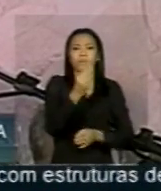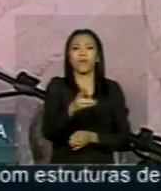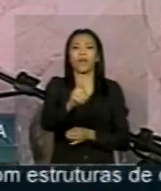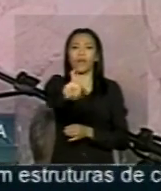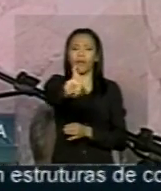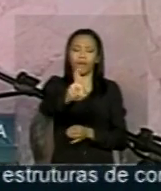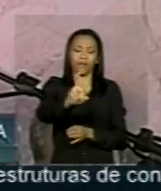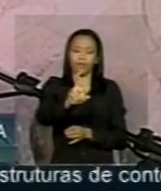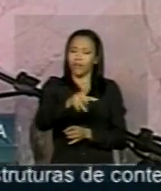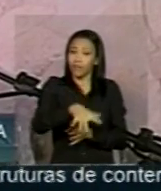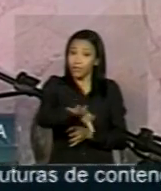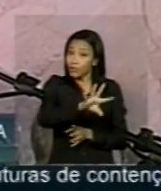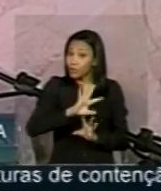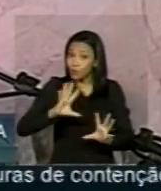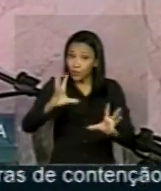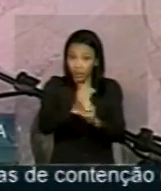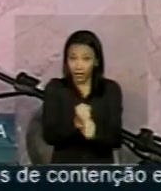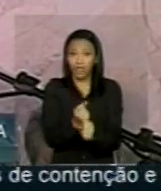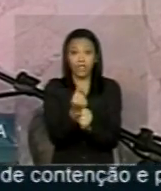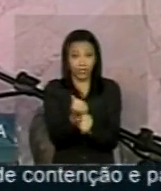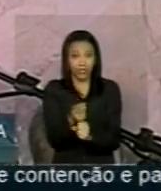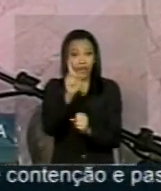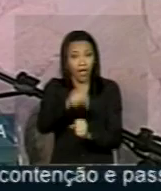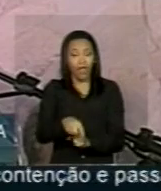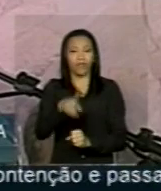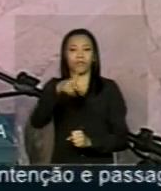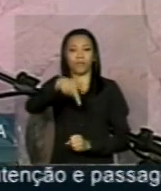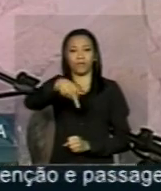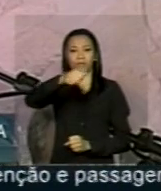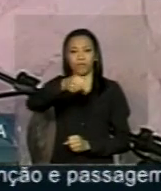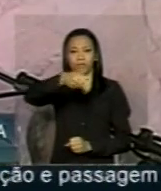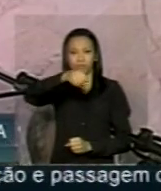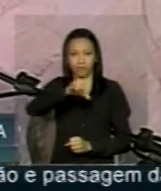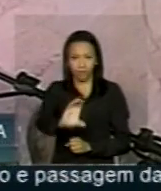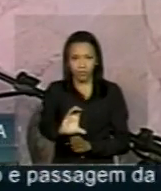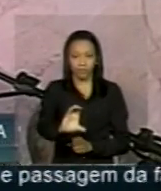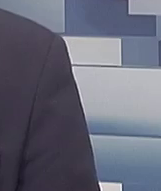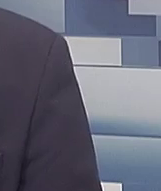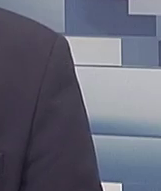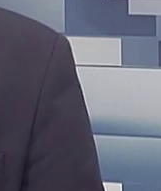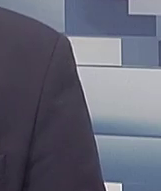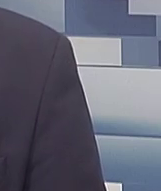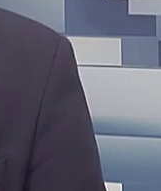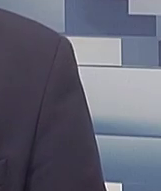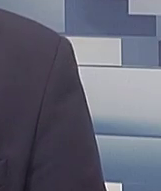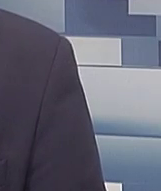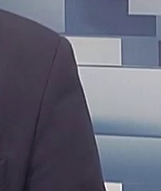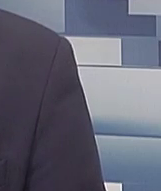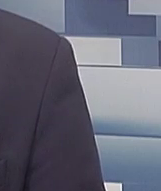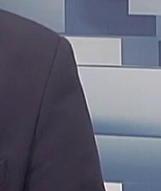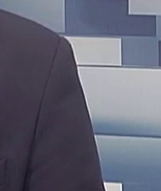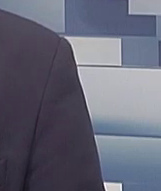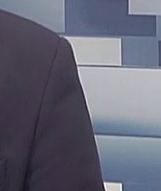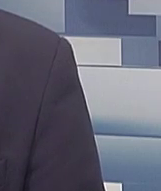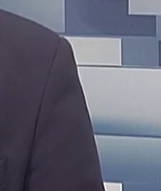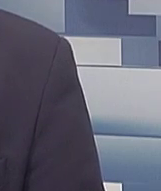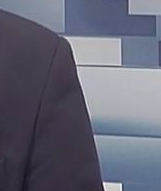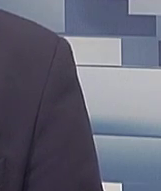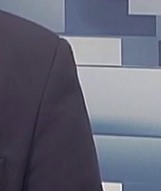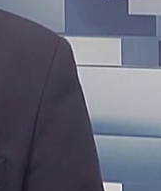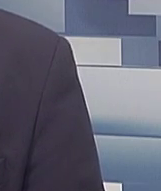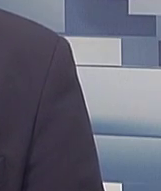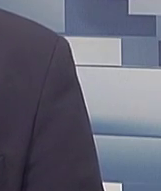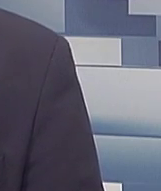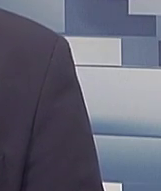recursos inteiramente do PAC, do Programa de Aceleração do Crescimento. A presidenta Dilma Rousseff anunciou